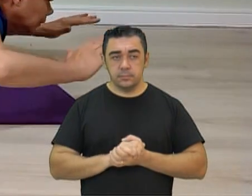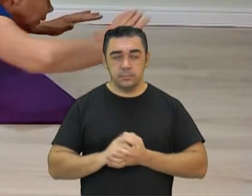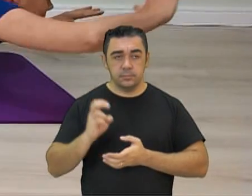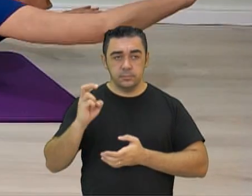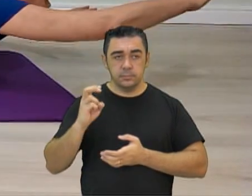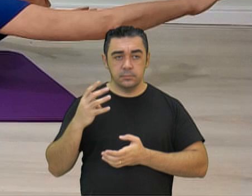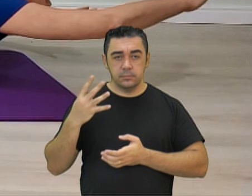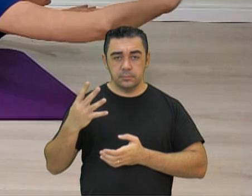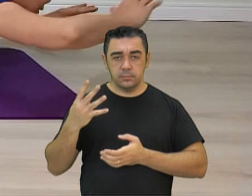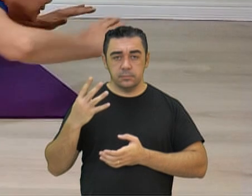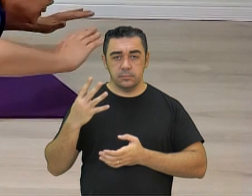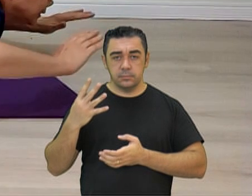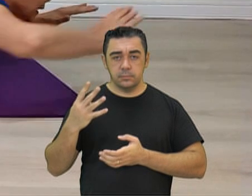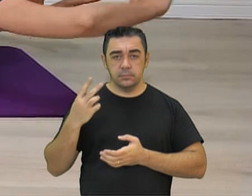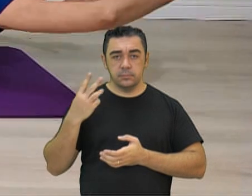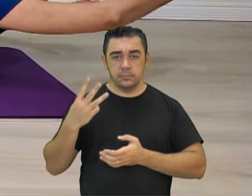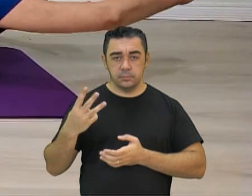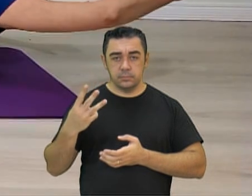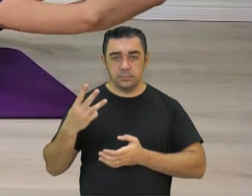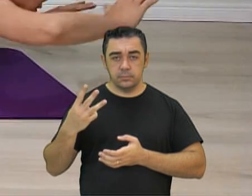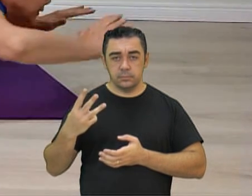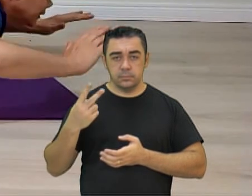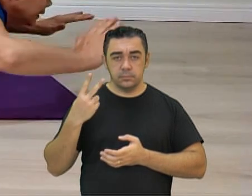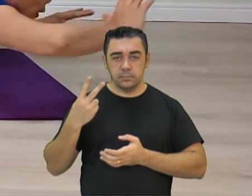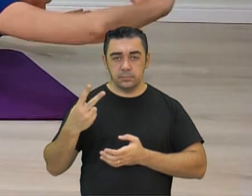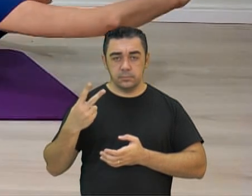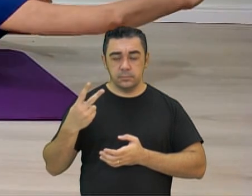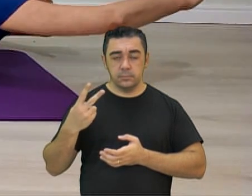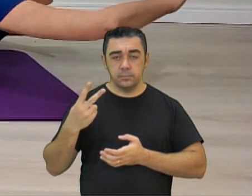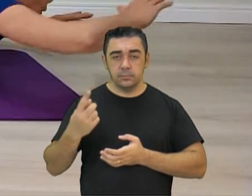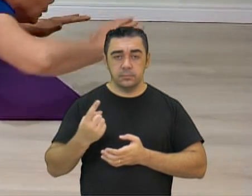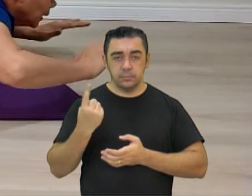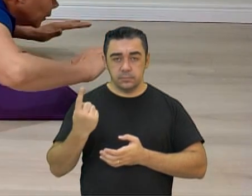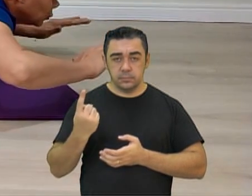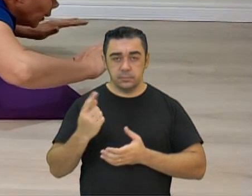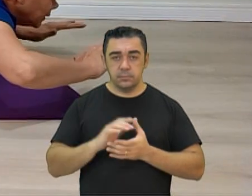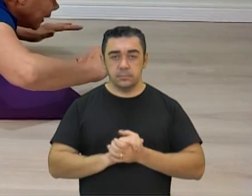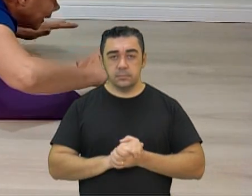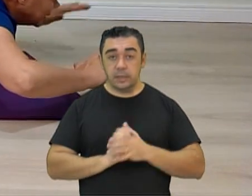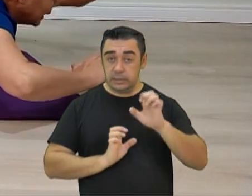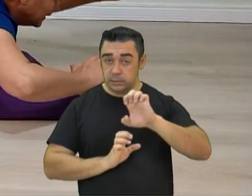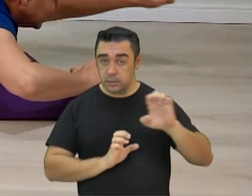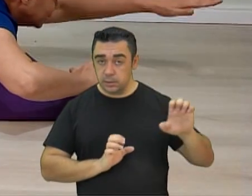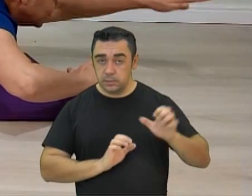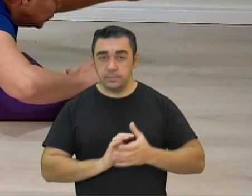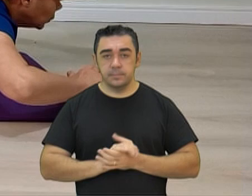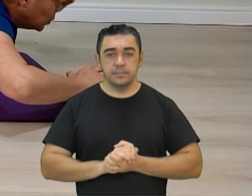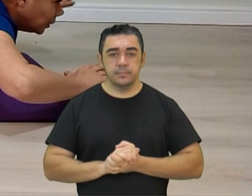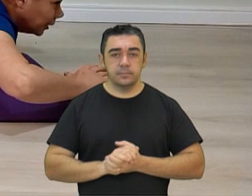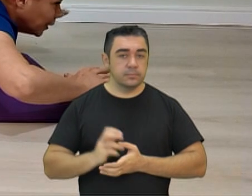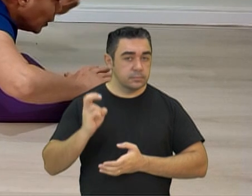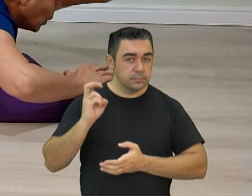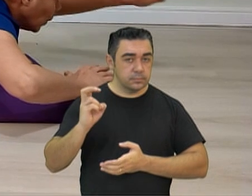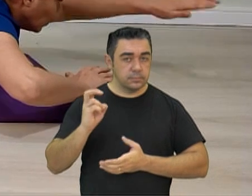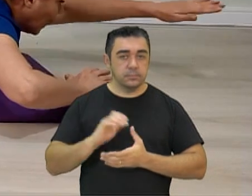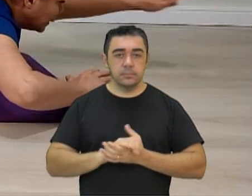4, 3, 2, 1. Só esquerda.